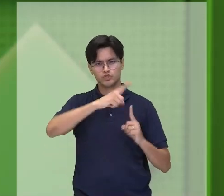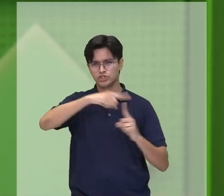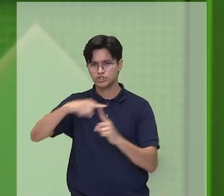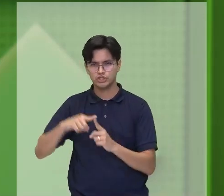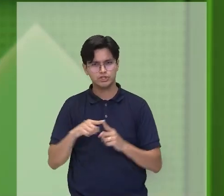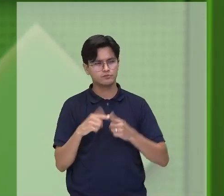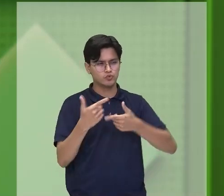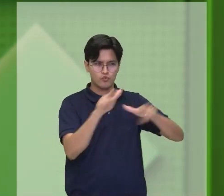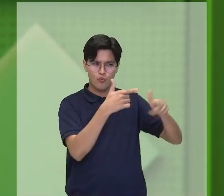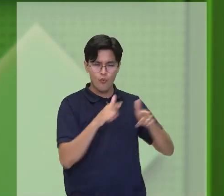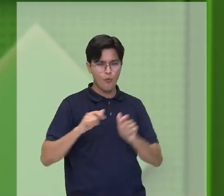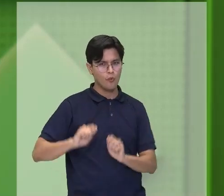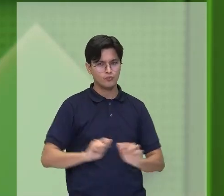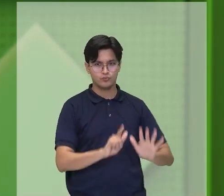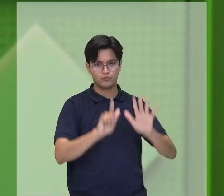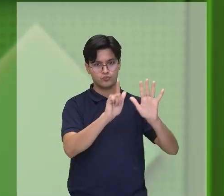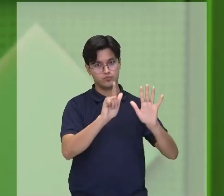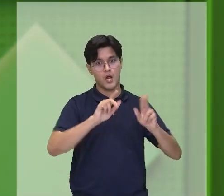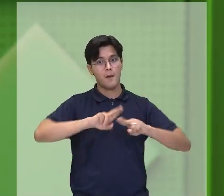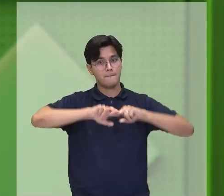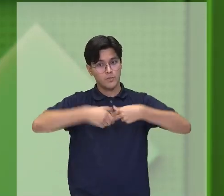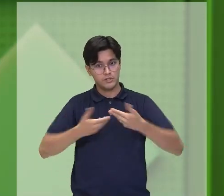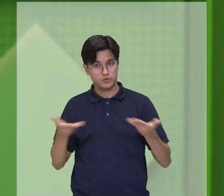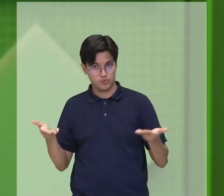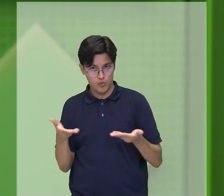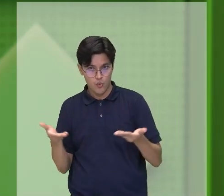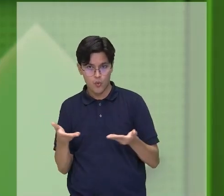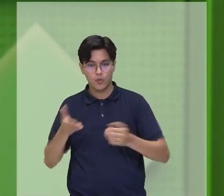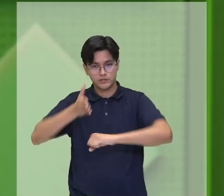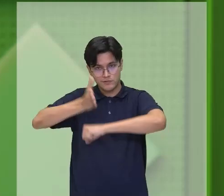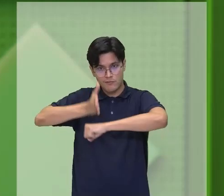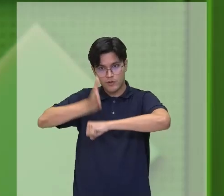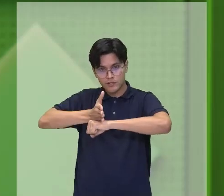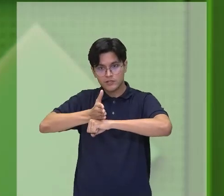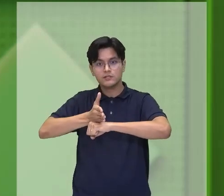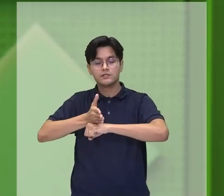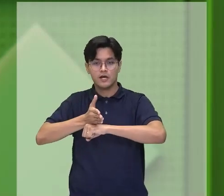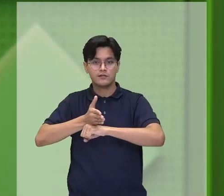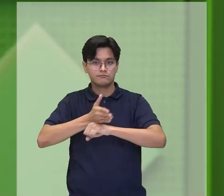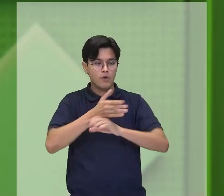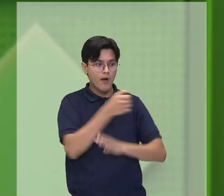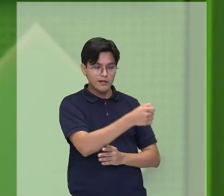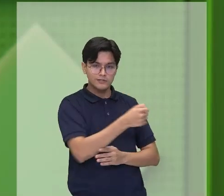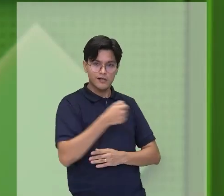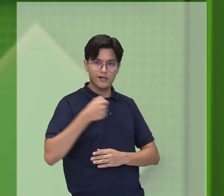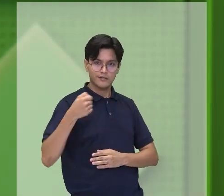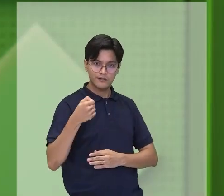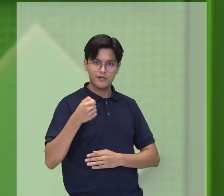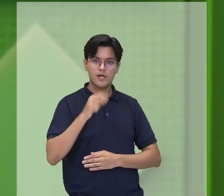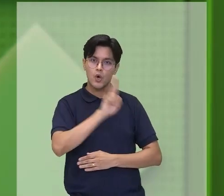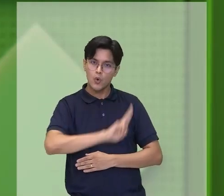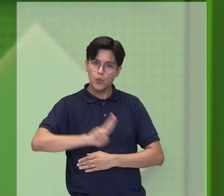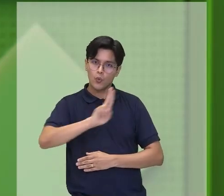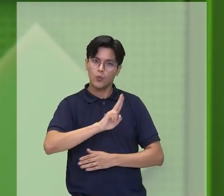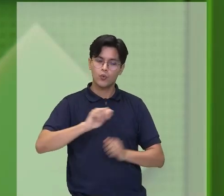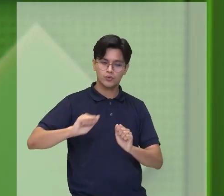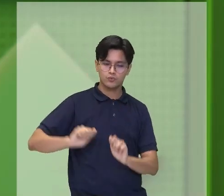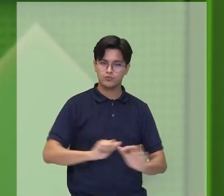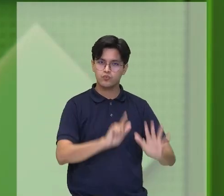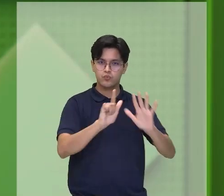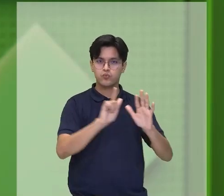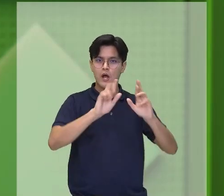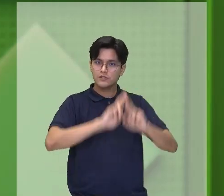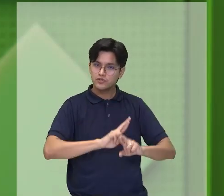né, mais modernas já não utilizam mais o gás que afetava